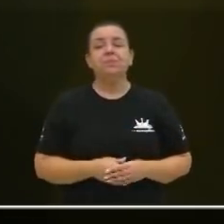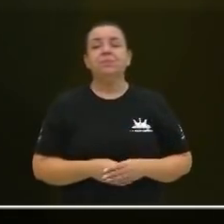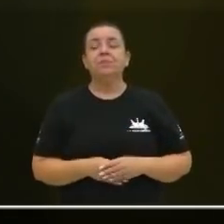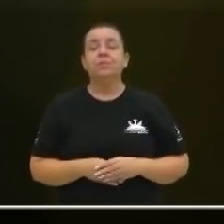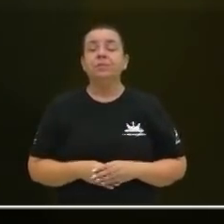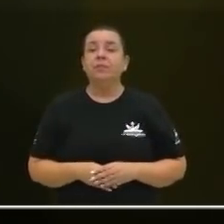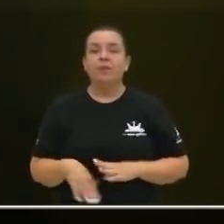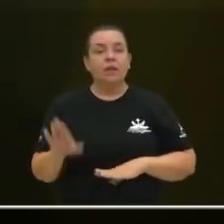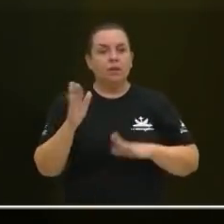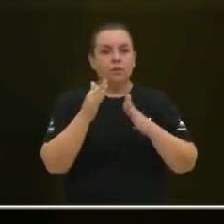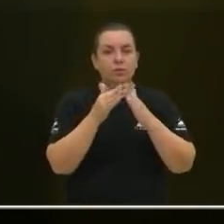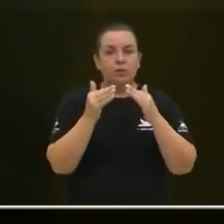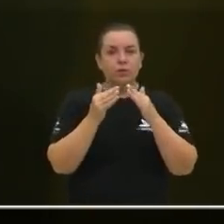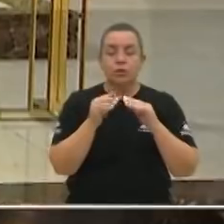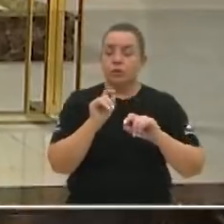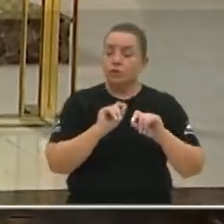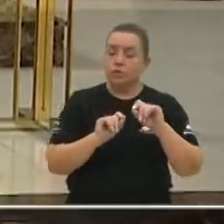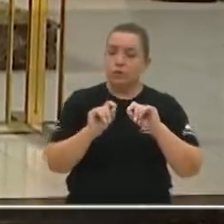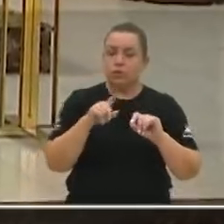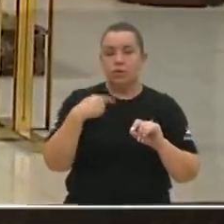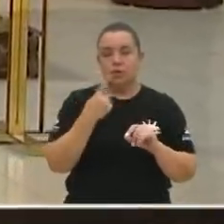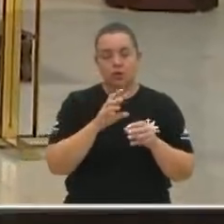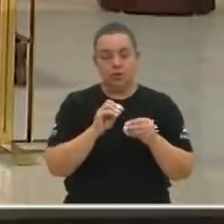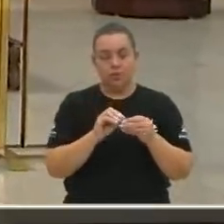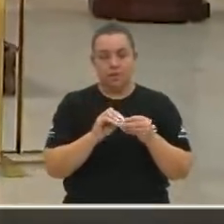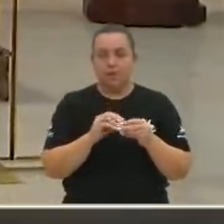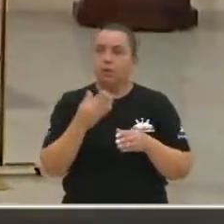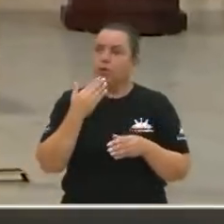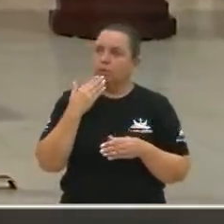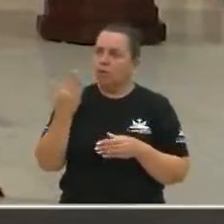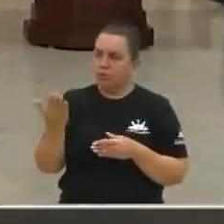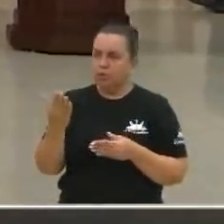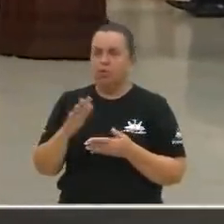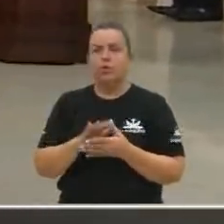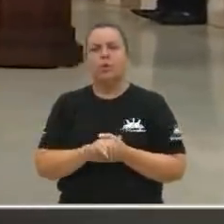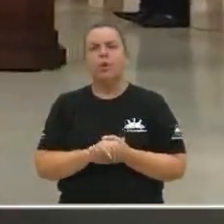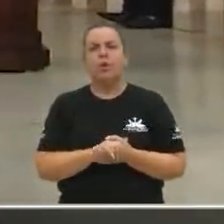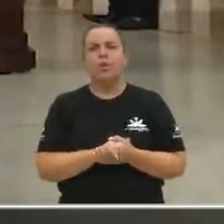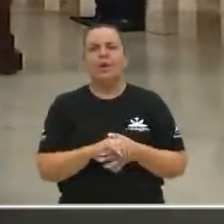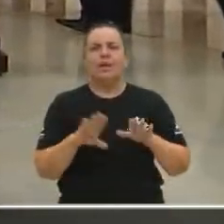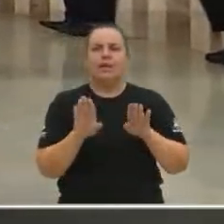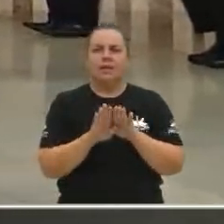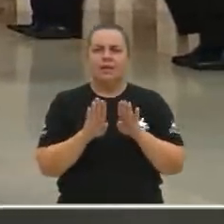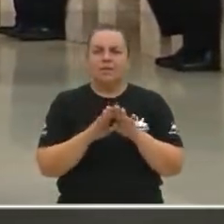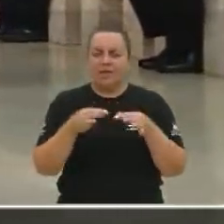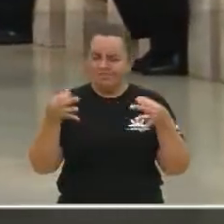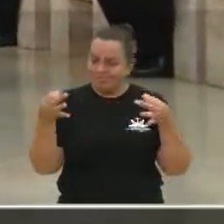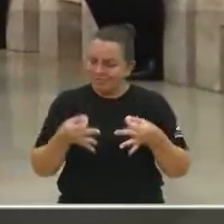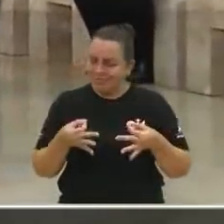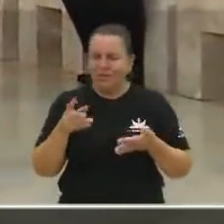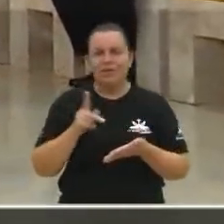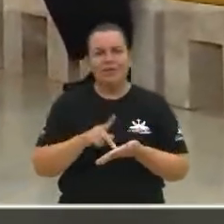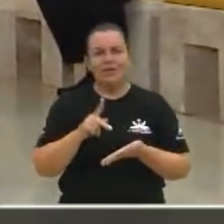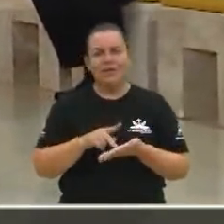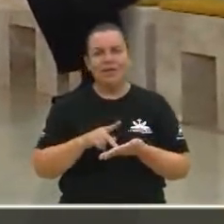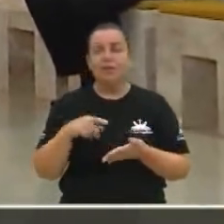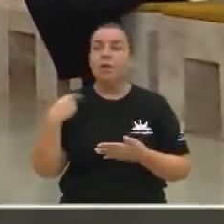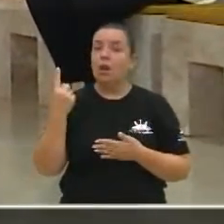é um apelo Estamos fazendo suplicando e com certeza